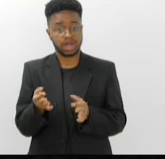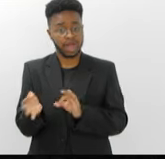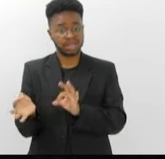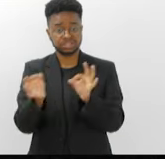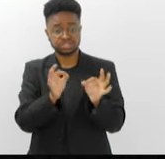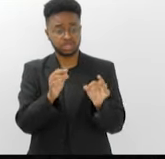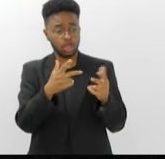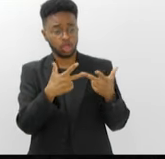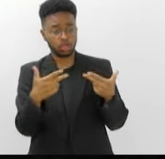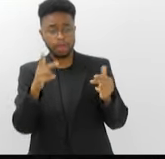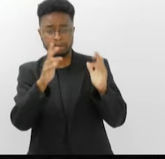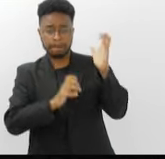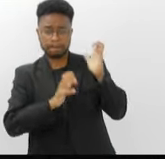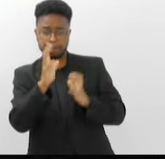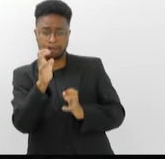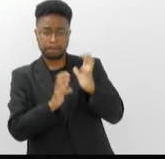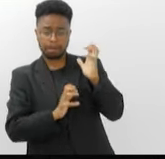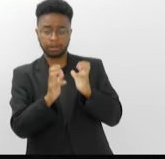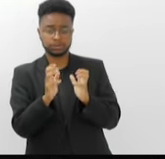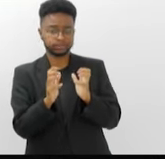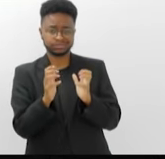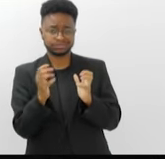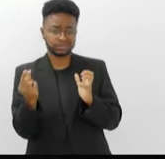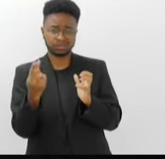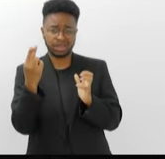assistir esses episódios. É constrangedor.